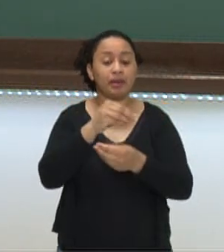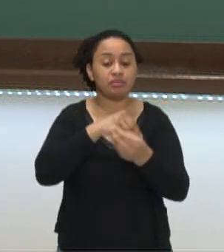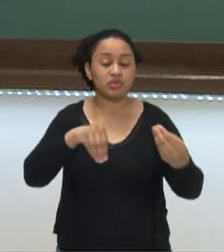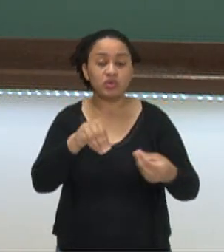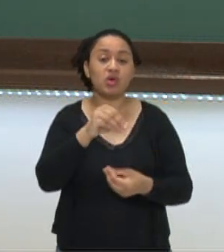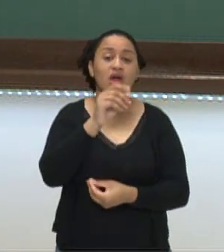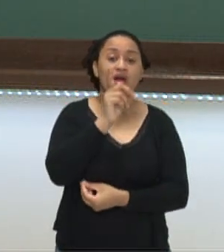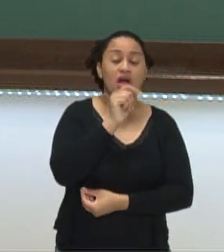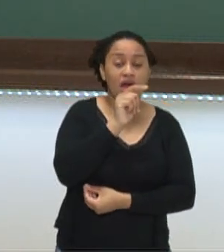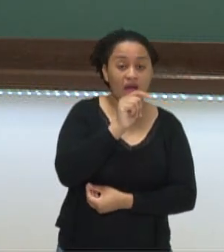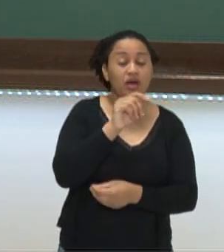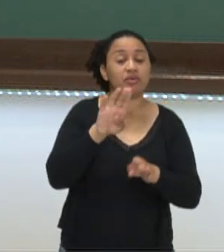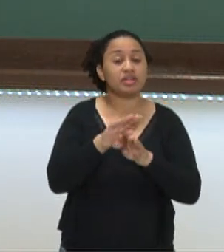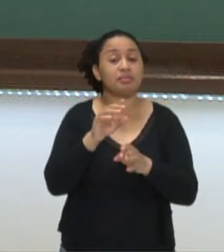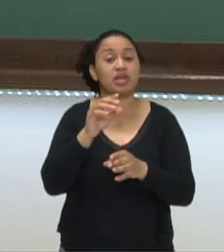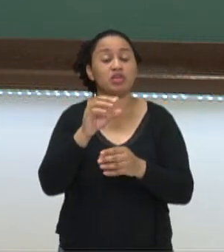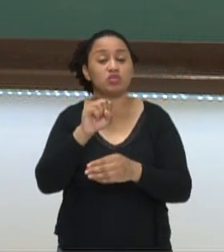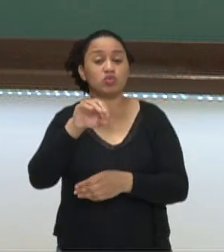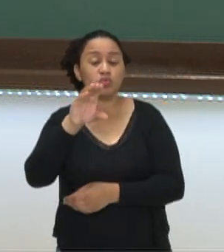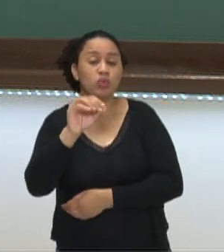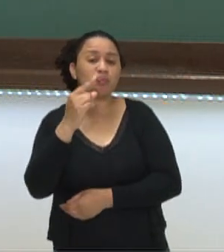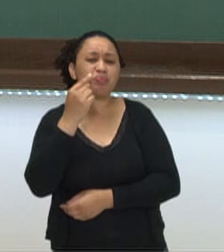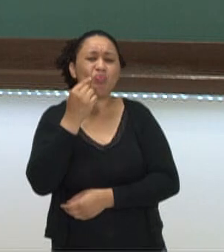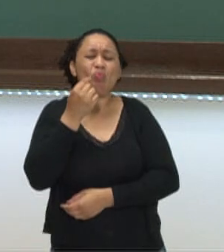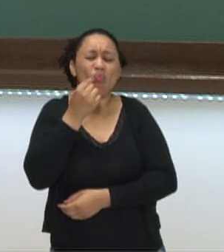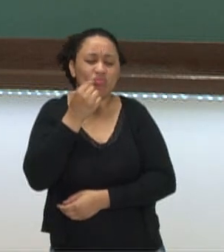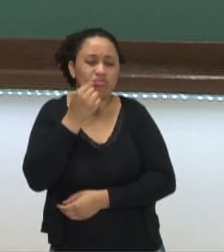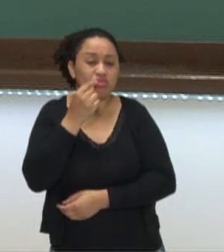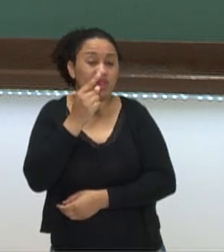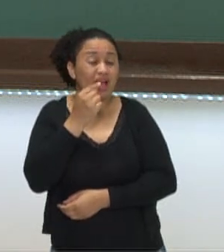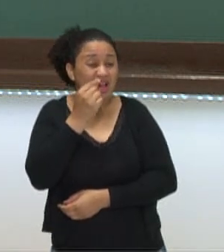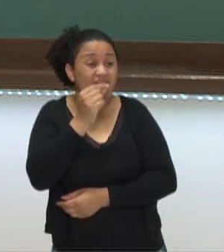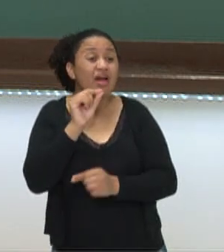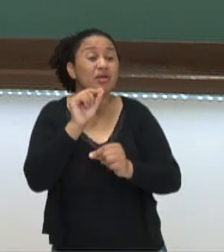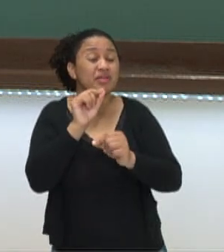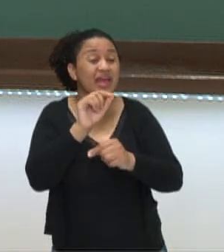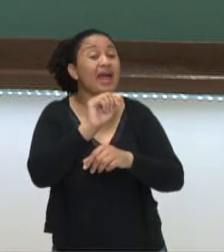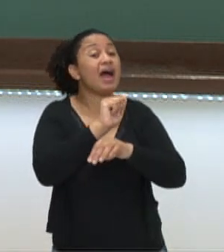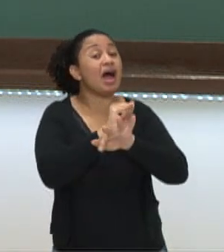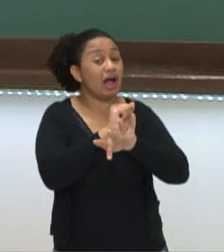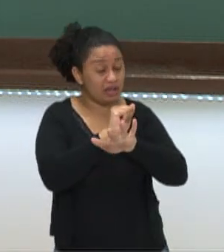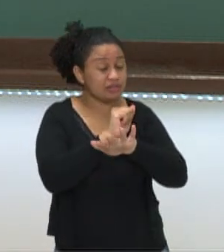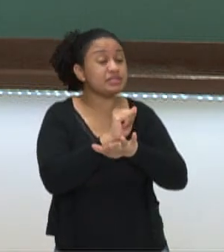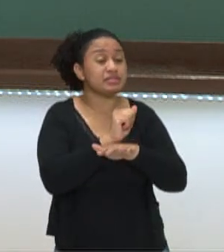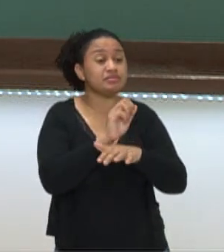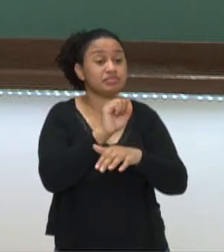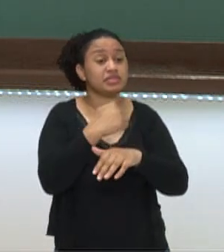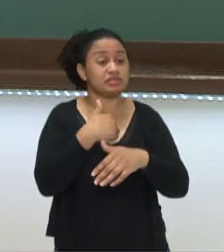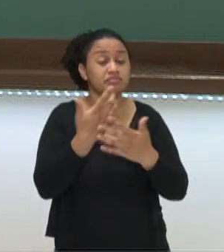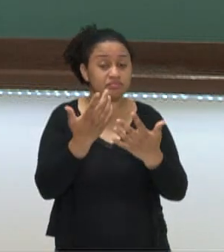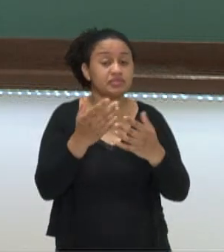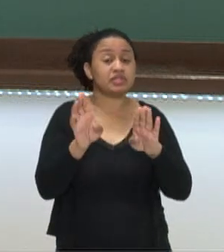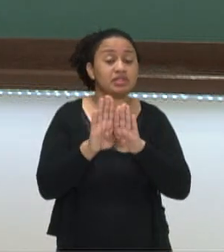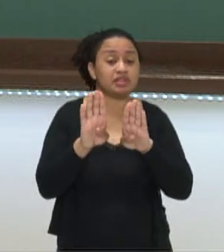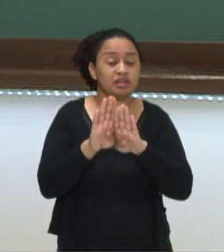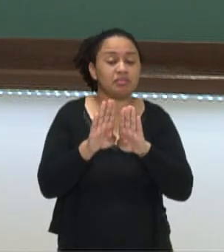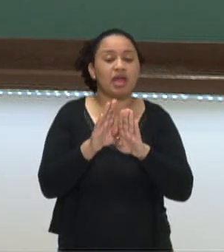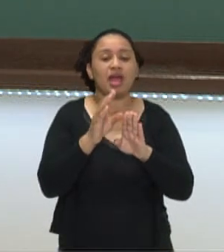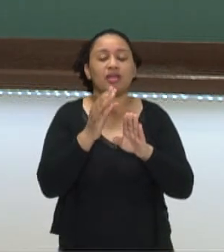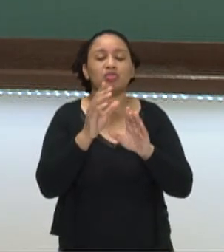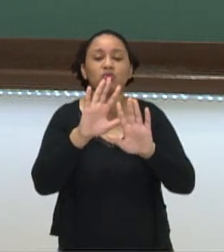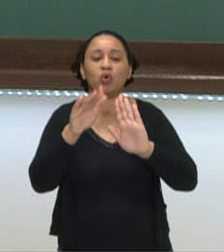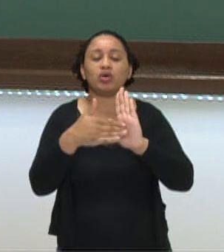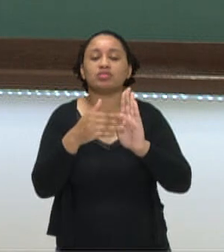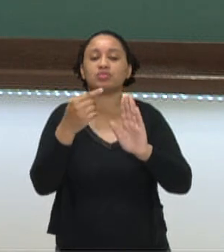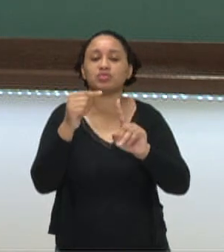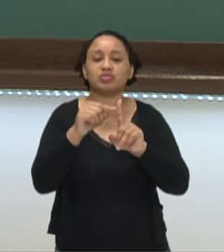de água e suco de limão. O suco de limão é uma substância ácida, assim como as frutas cítricas